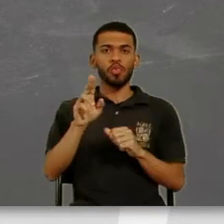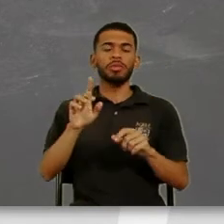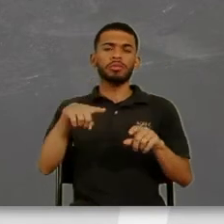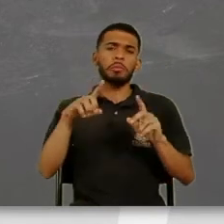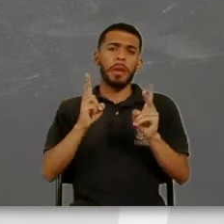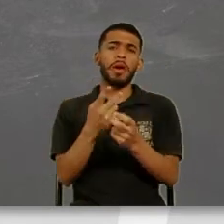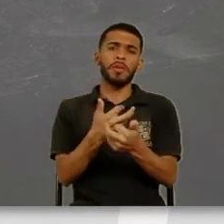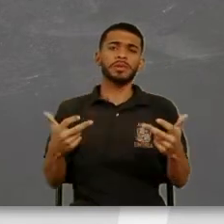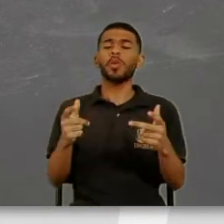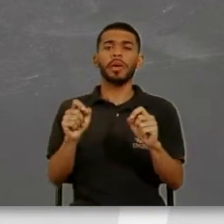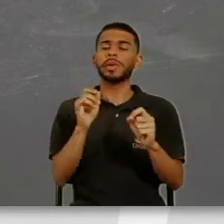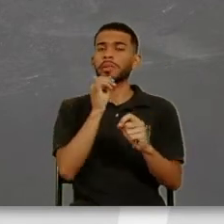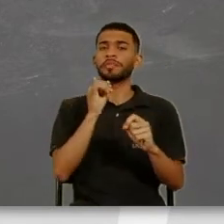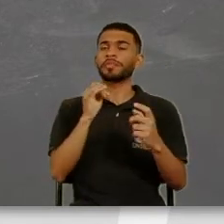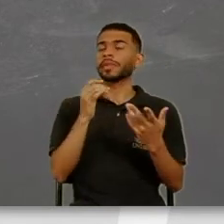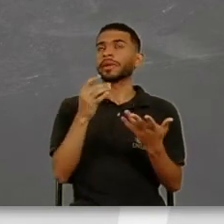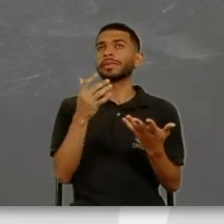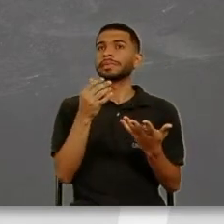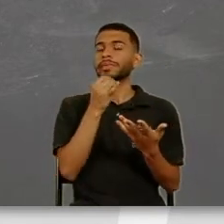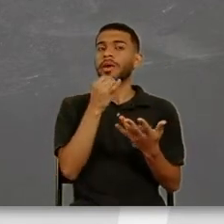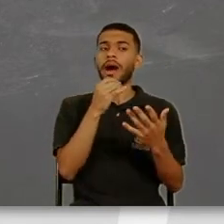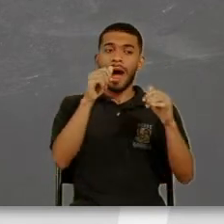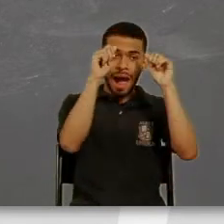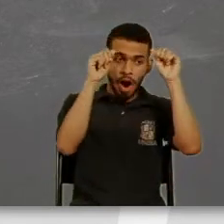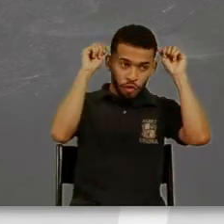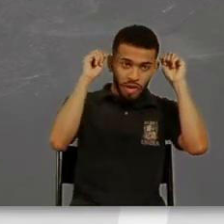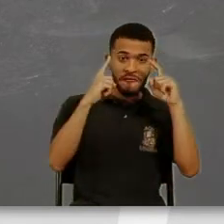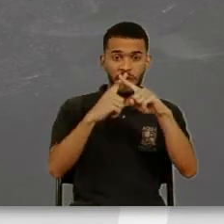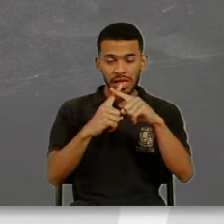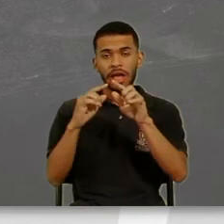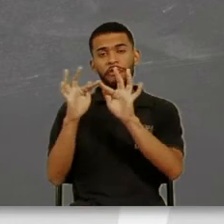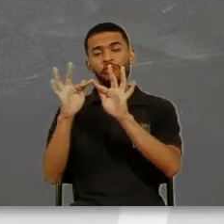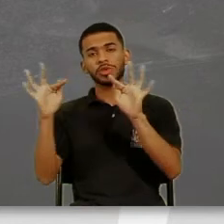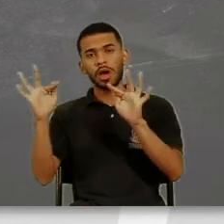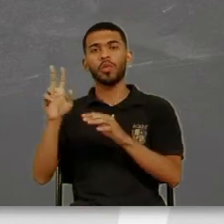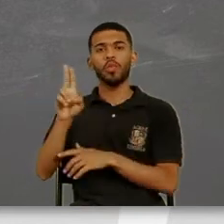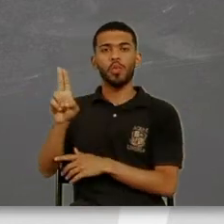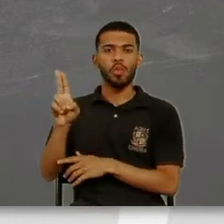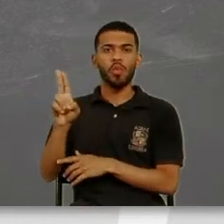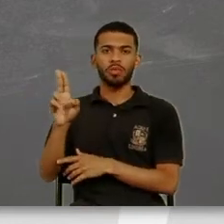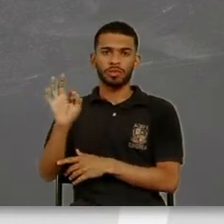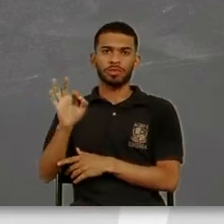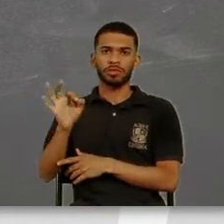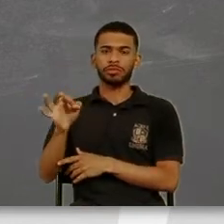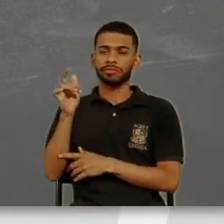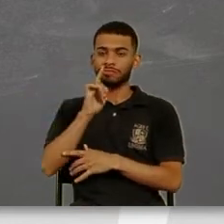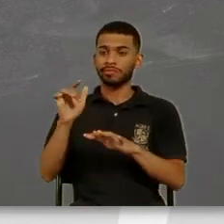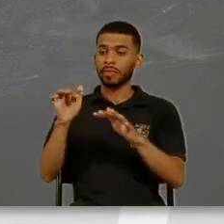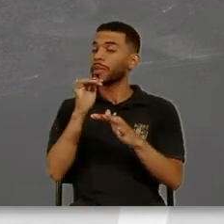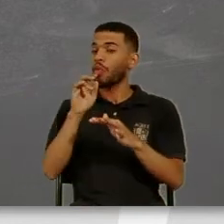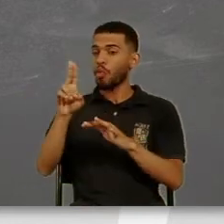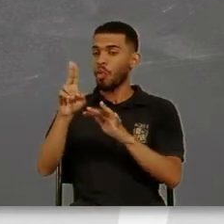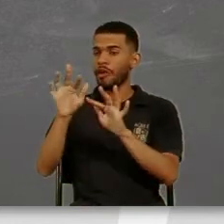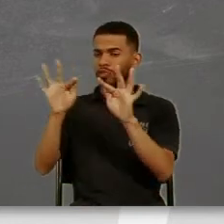que eu multiplicar alfa pela função que é aplicada em U antes. Eu aplico a função em U antes